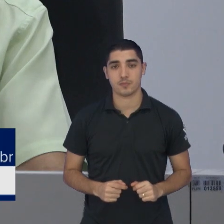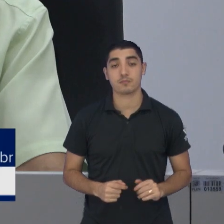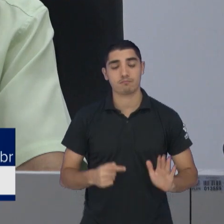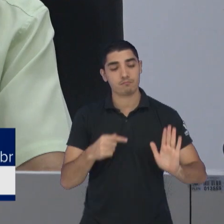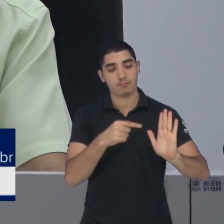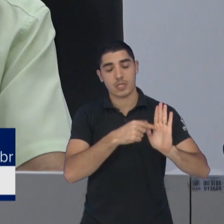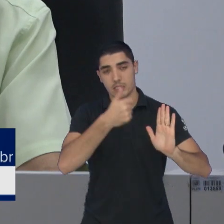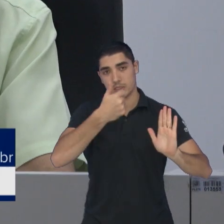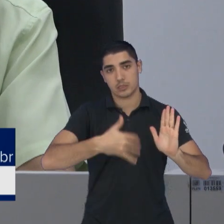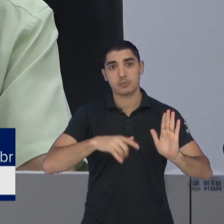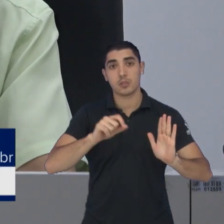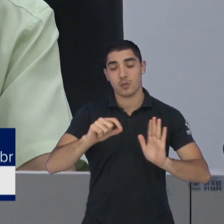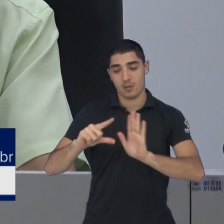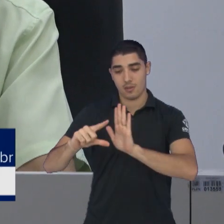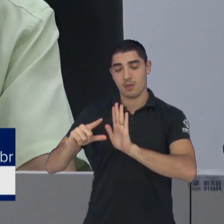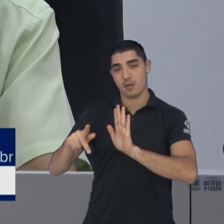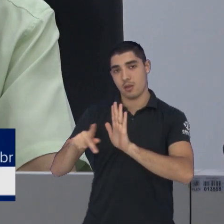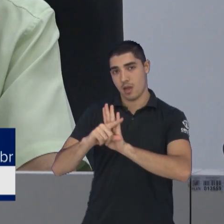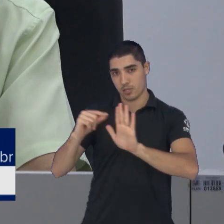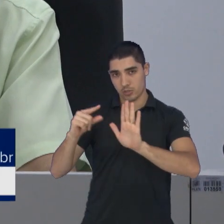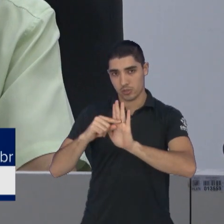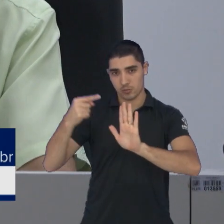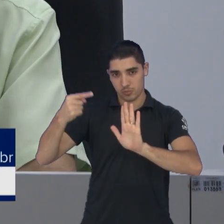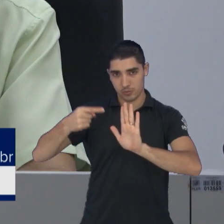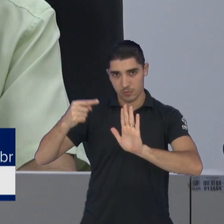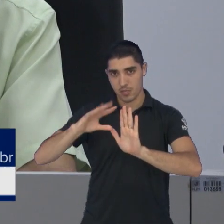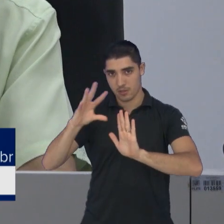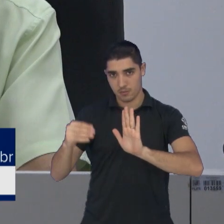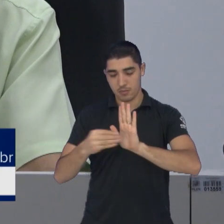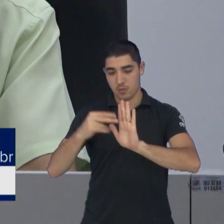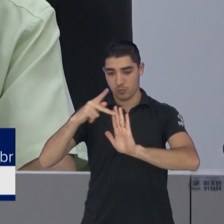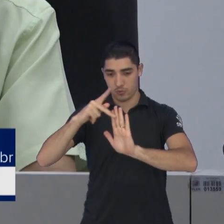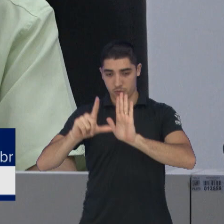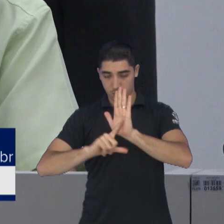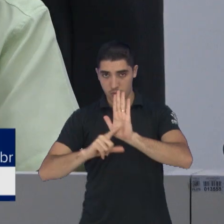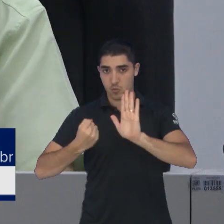Altera a emenda e o artigo 1º do projeto de lei número